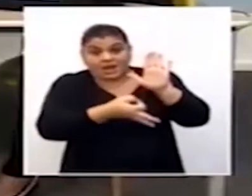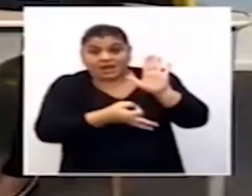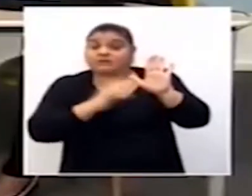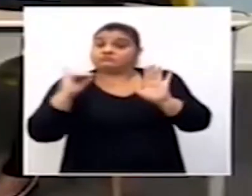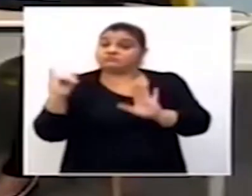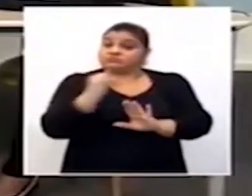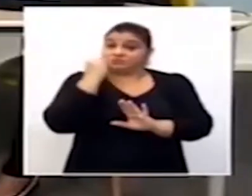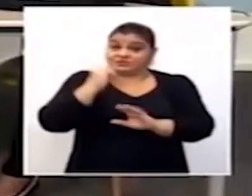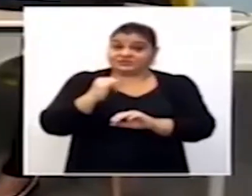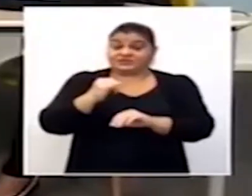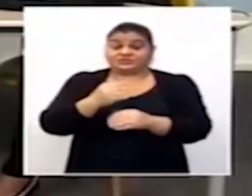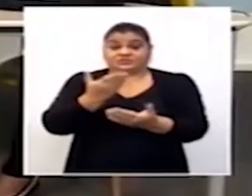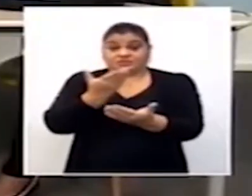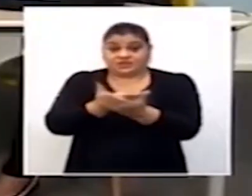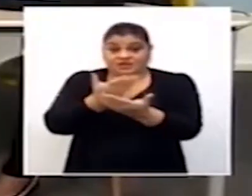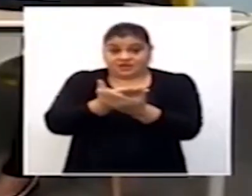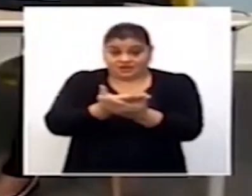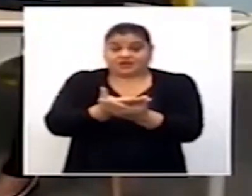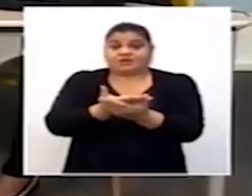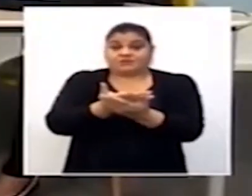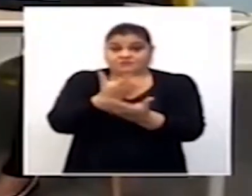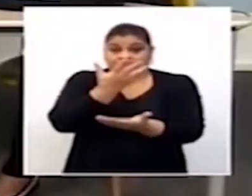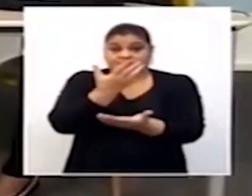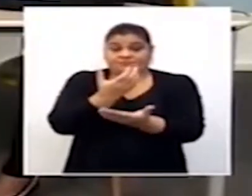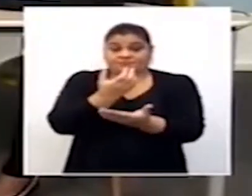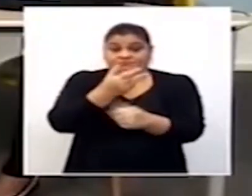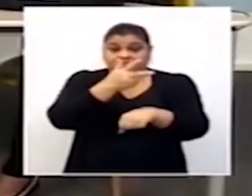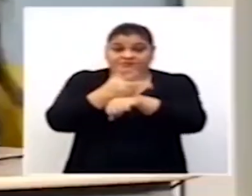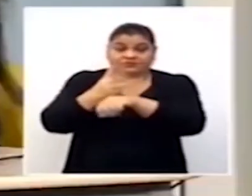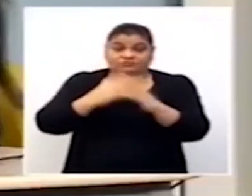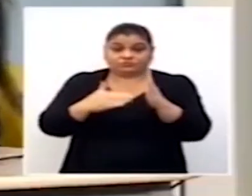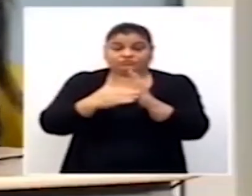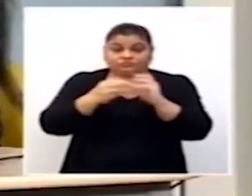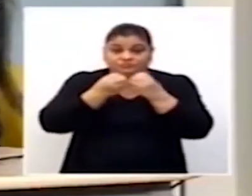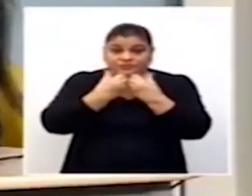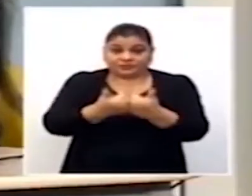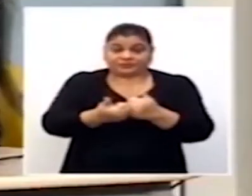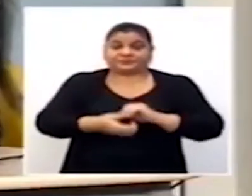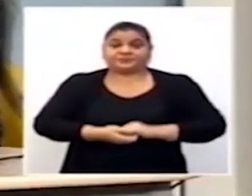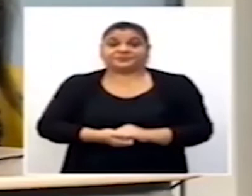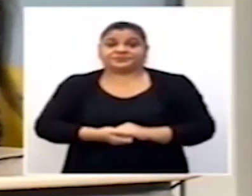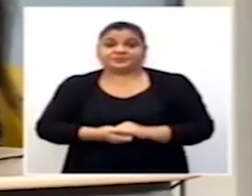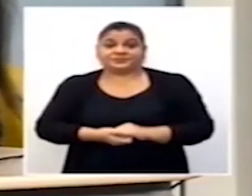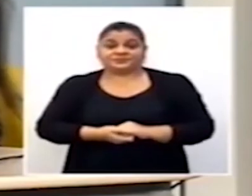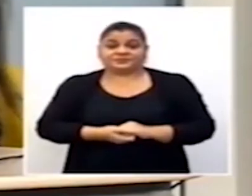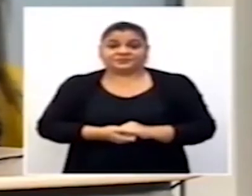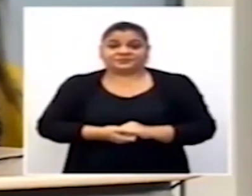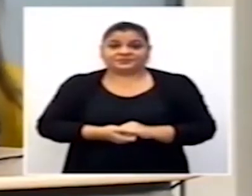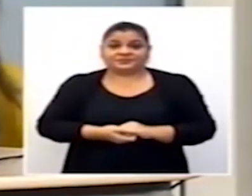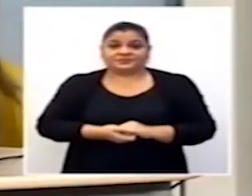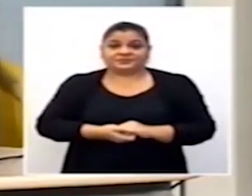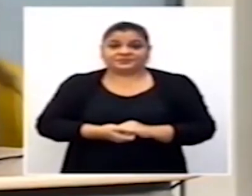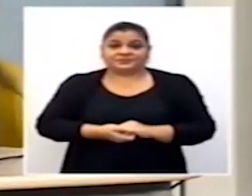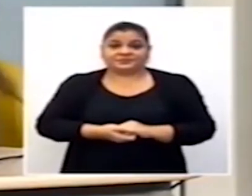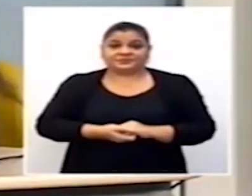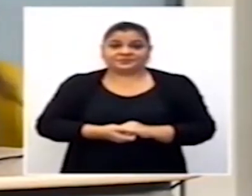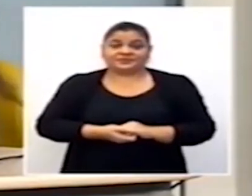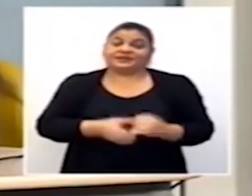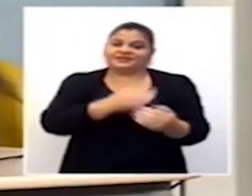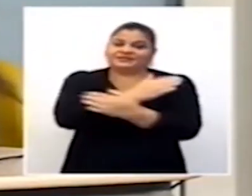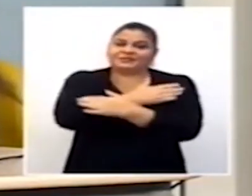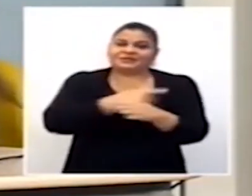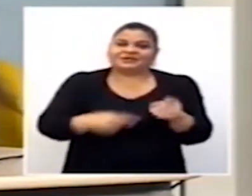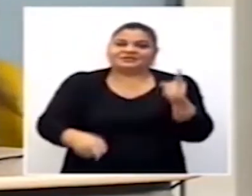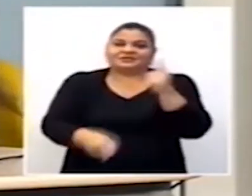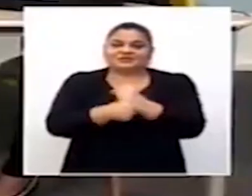clica no botão fica gravada tá bom gente e olha só é isso tá bom Um abraço até